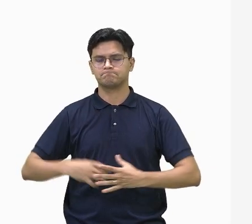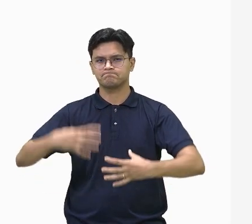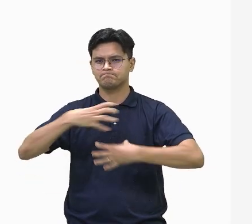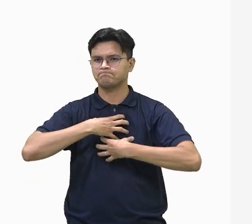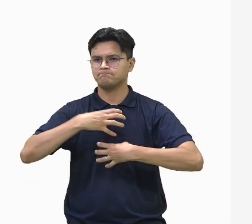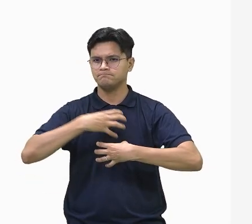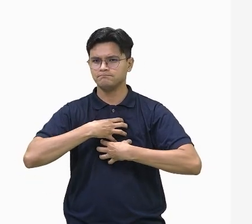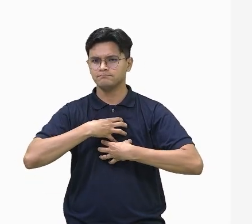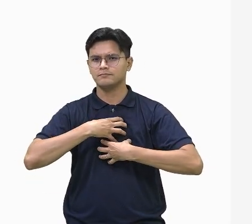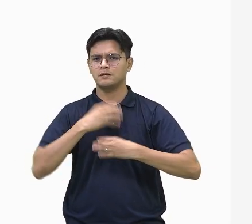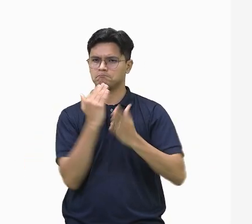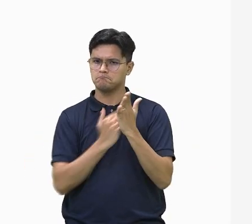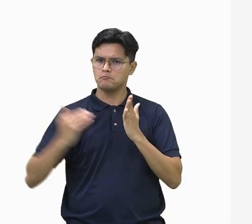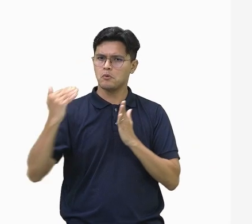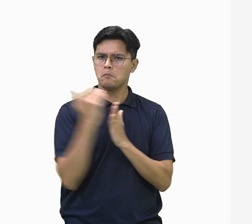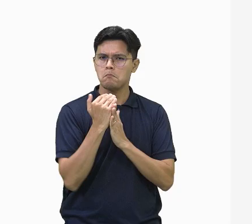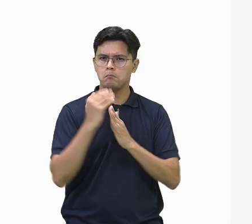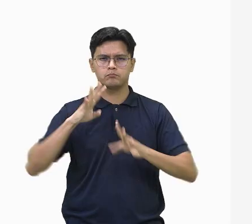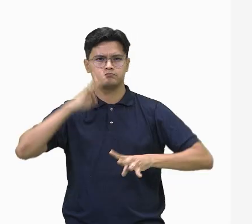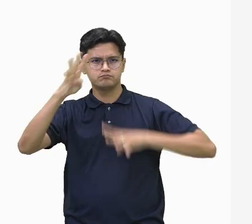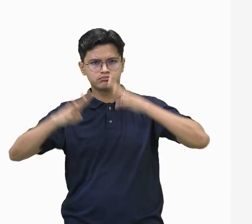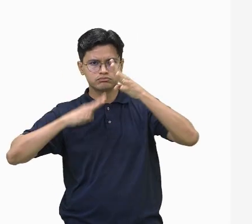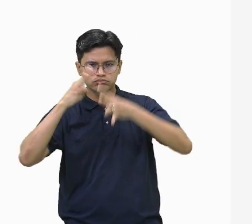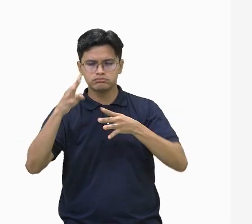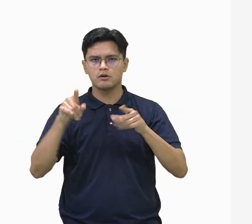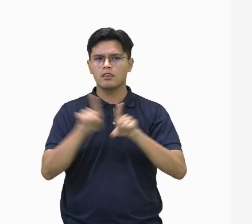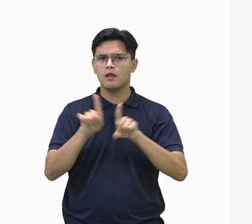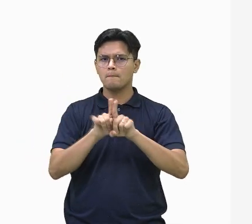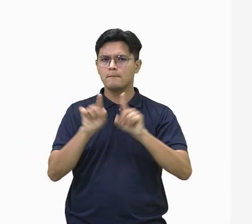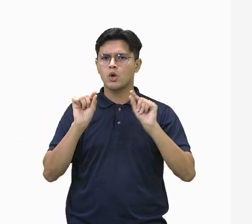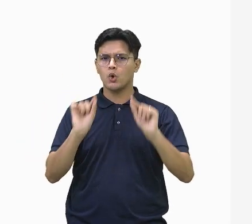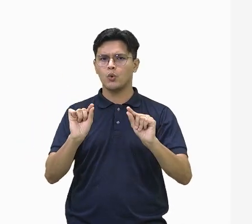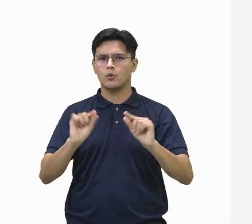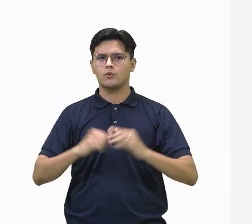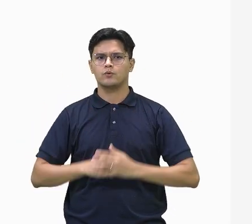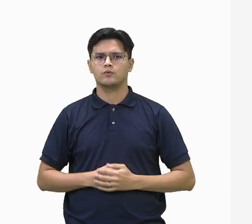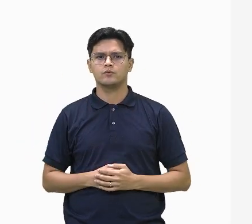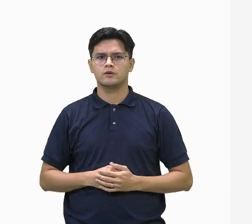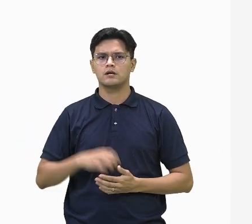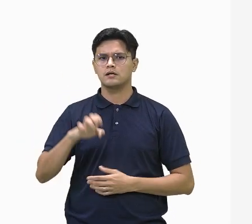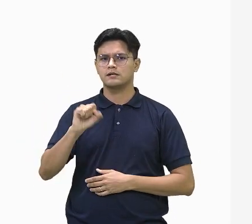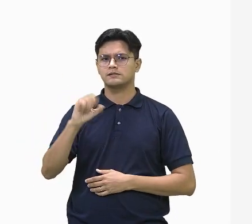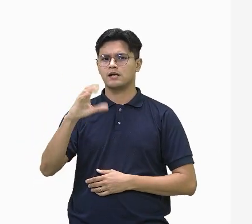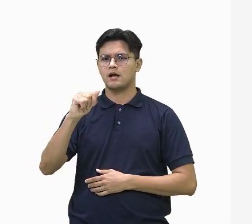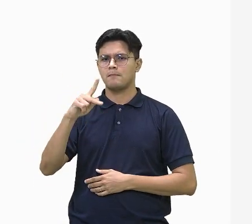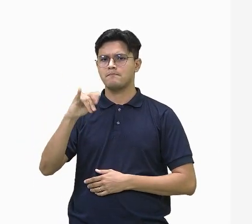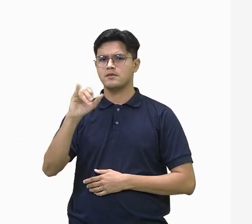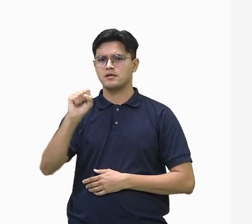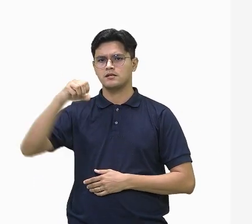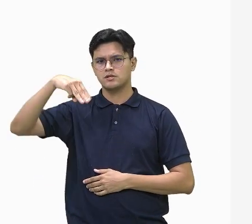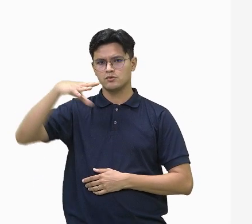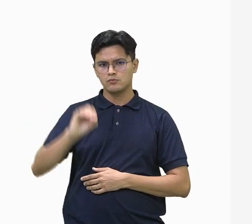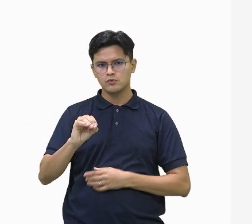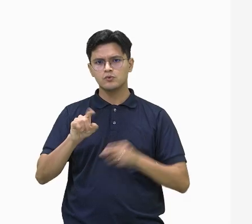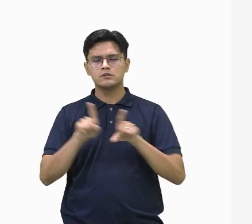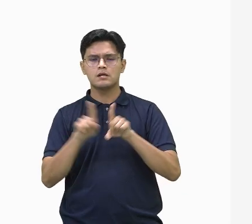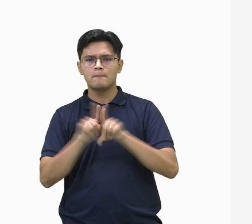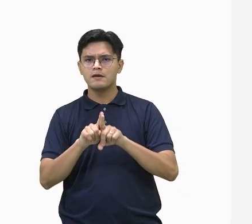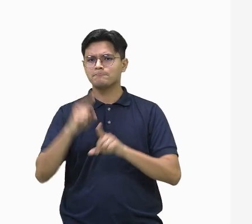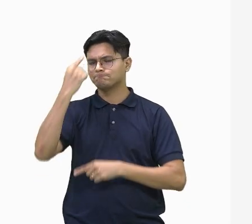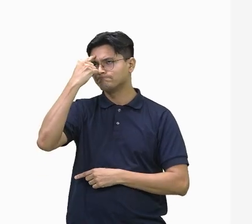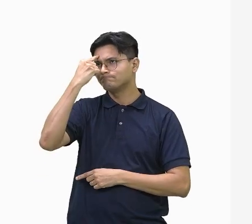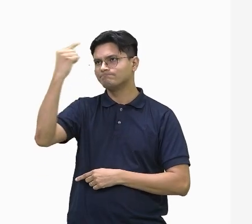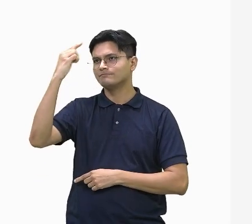irracionalismo, perdão, né, que é a questão ali do sentimentalismo, escapismo, fantasia, a idealização. Então,